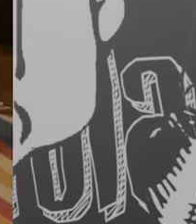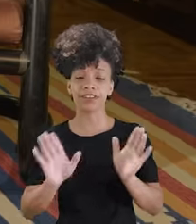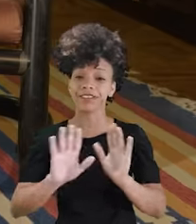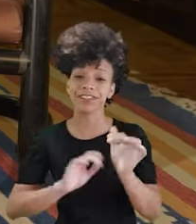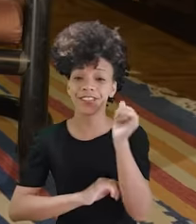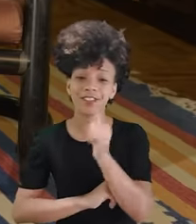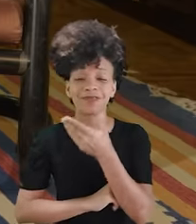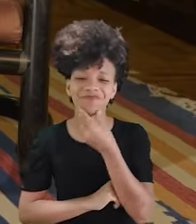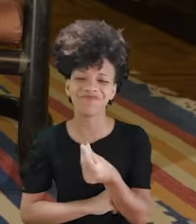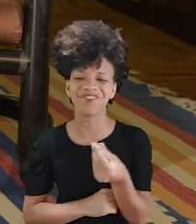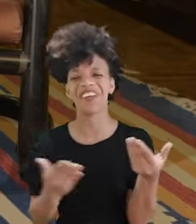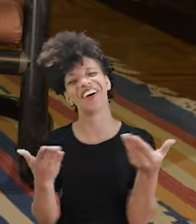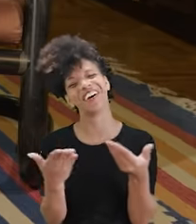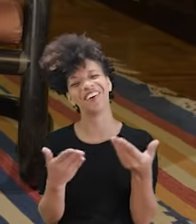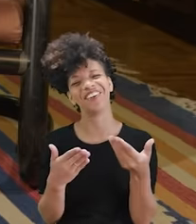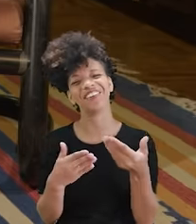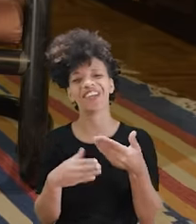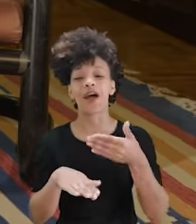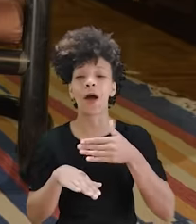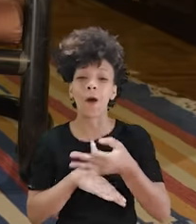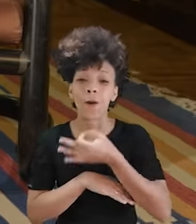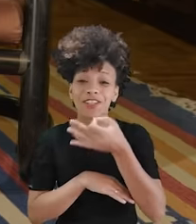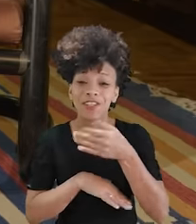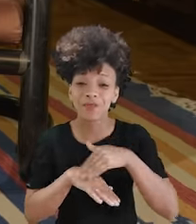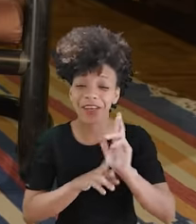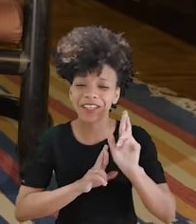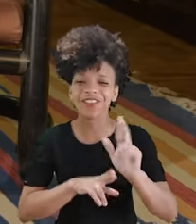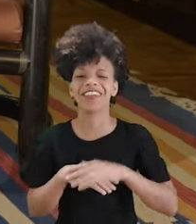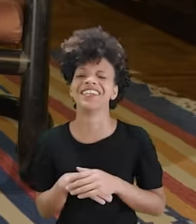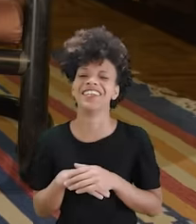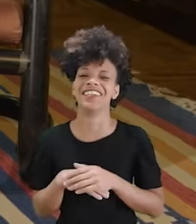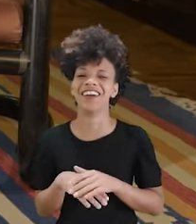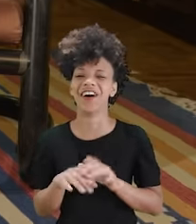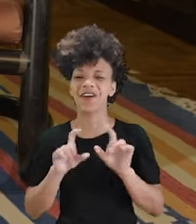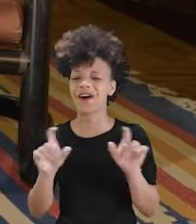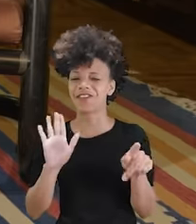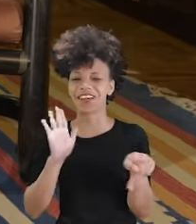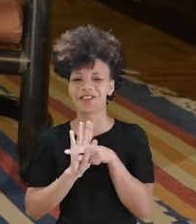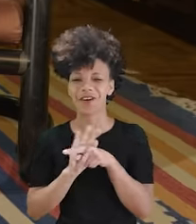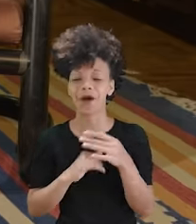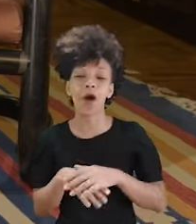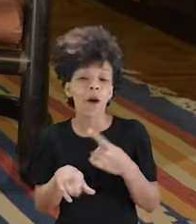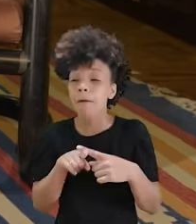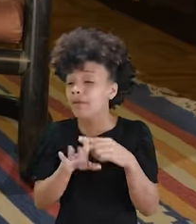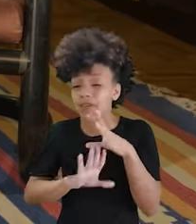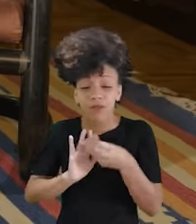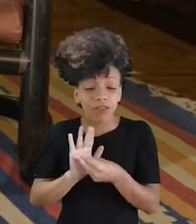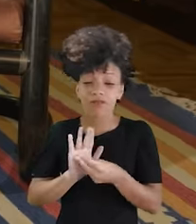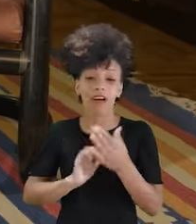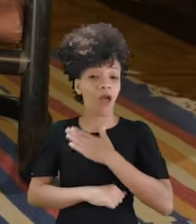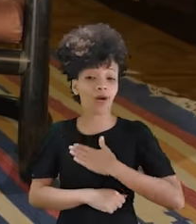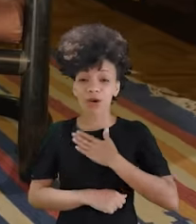Olá senhoras e senhores da X1 mais esperados tô começando a fazer um bordão isso daqui porque